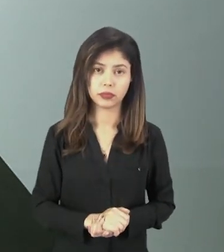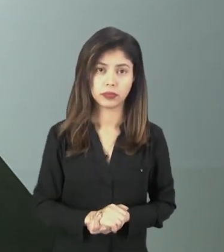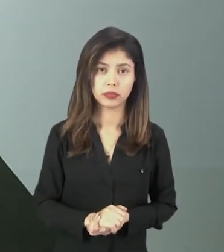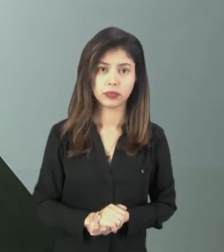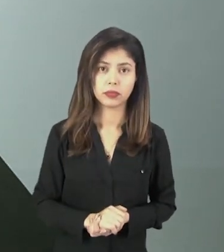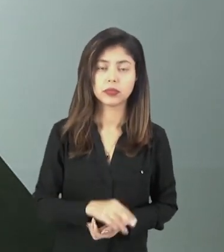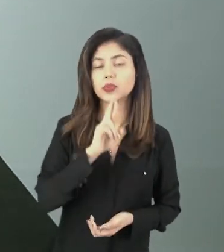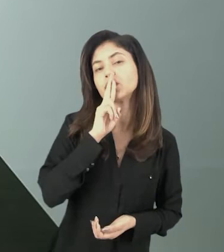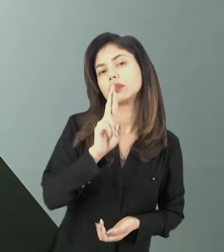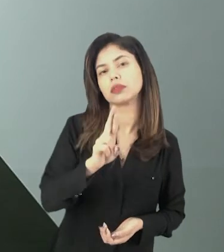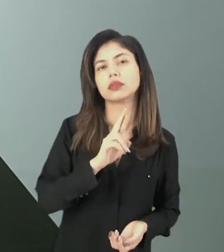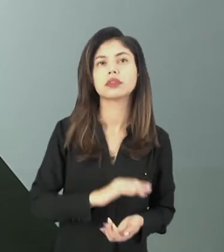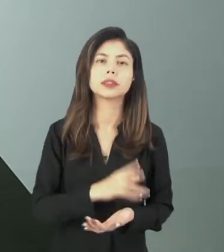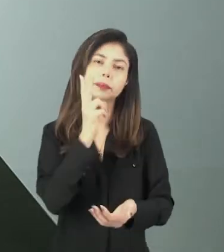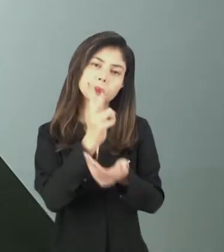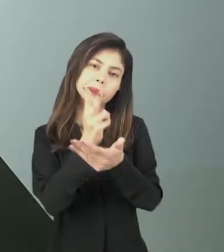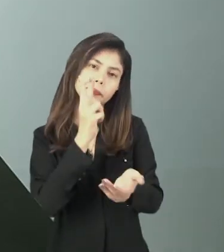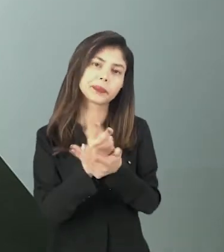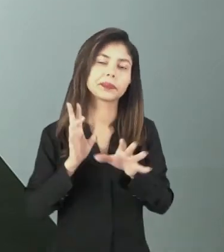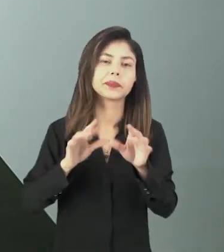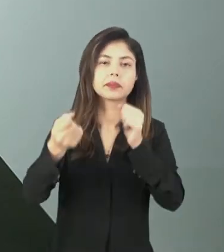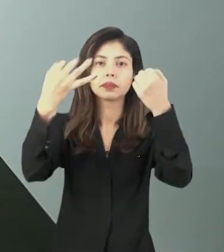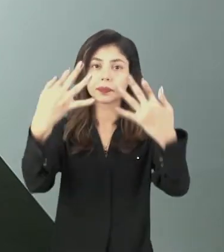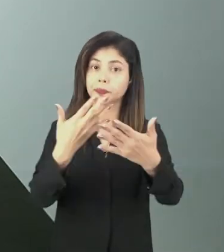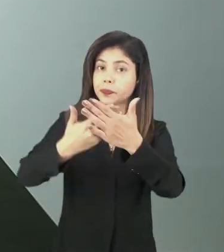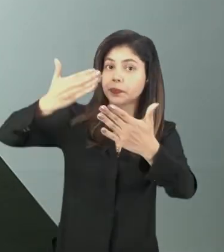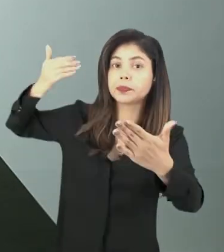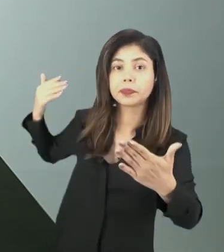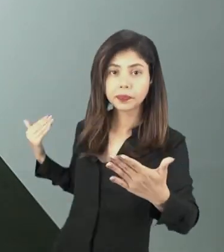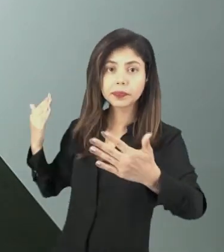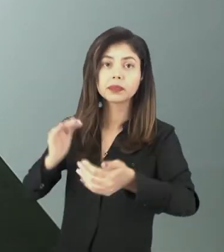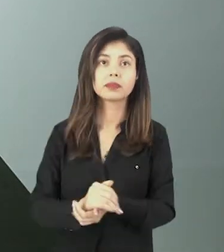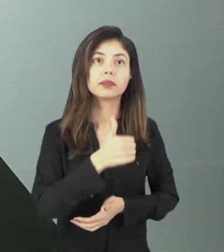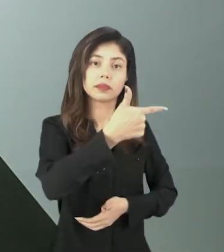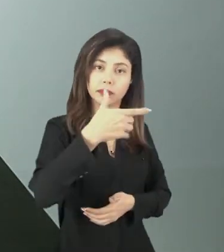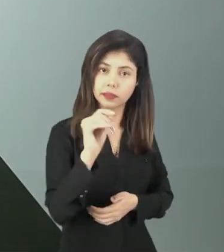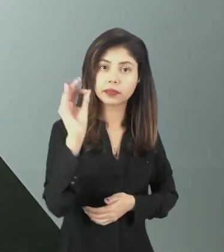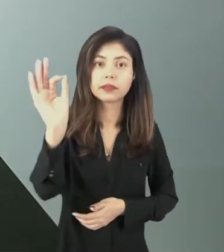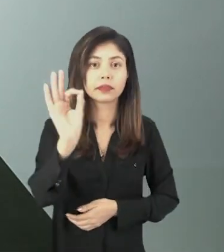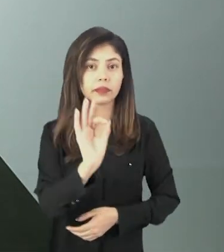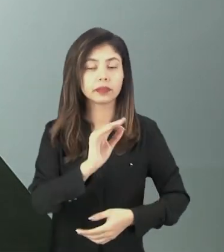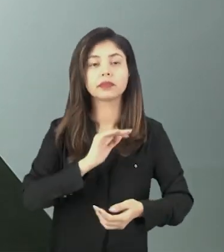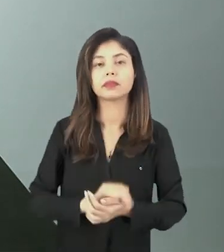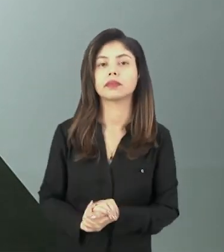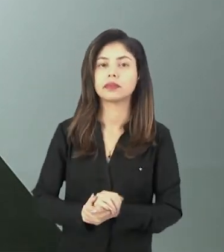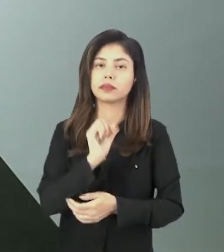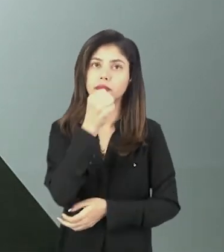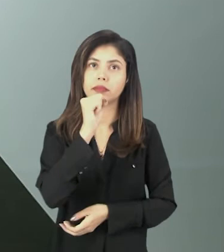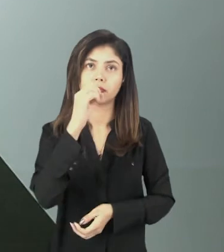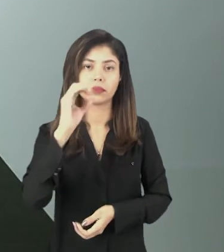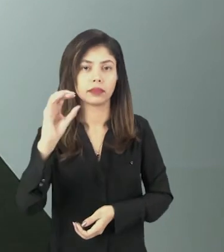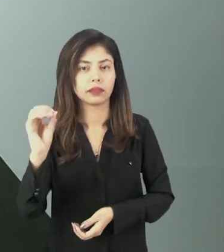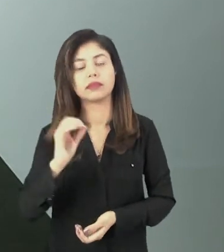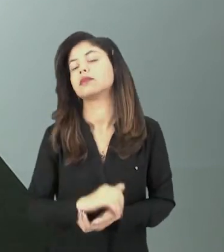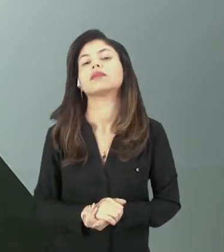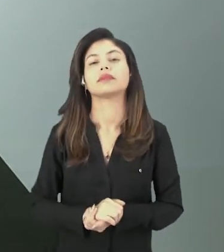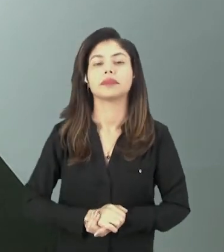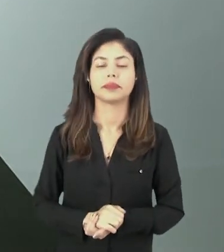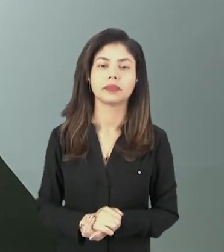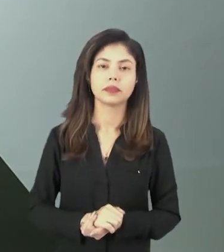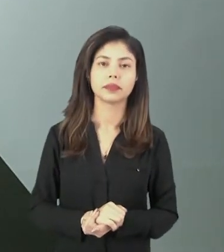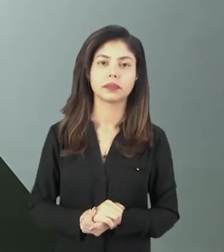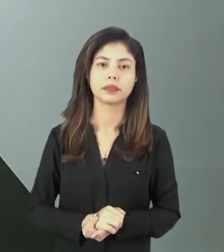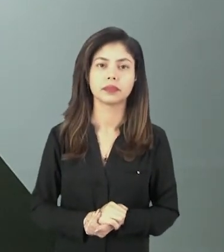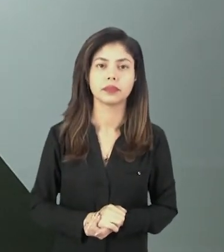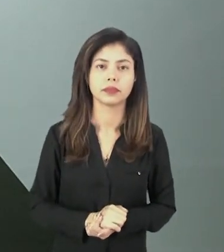e o cálculo você vai fazer da mesma forma que eu te expliquei interior 20 vezes 820 sobre sem